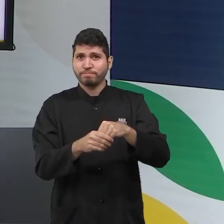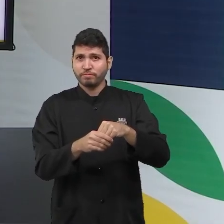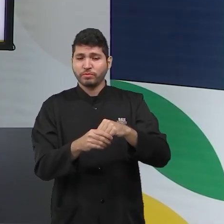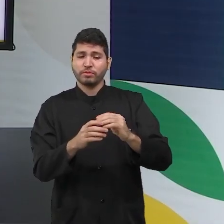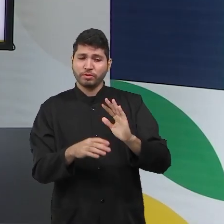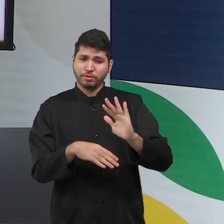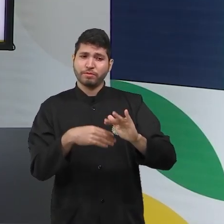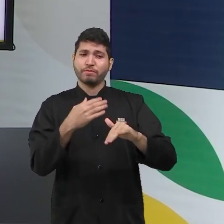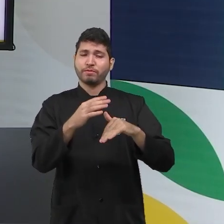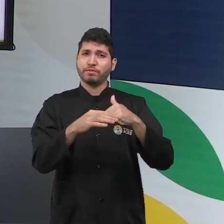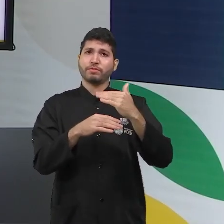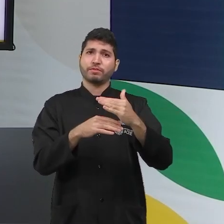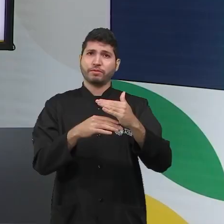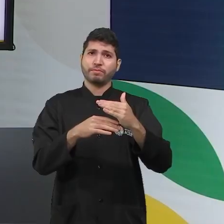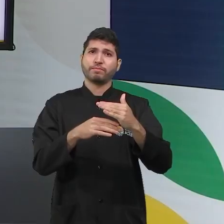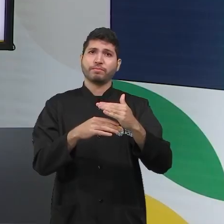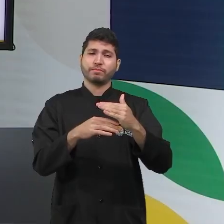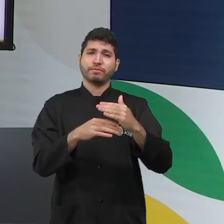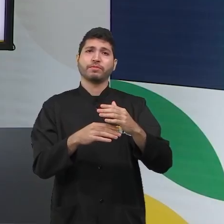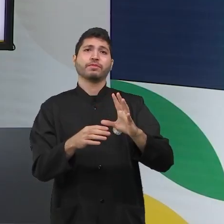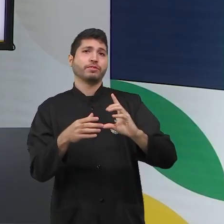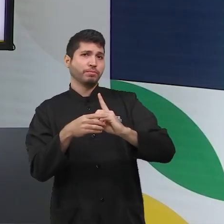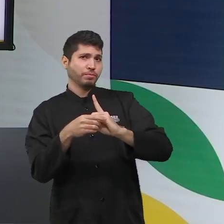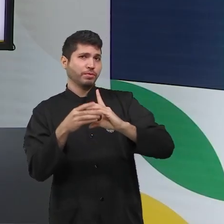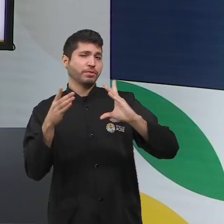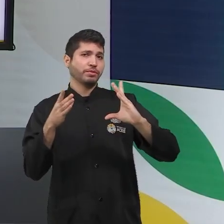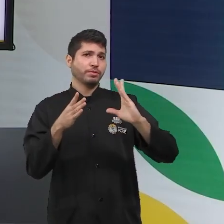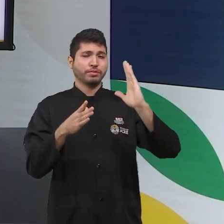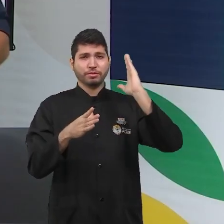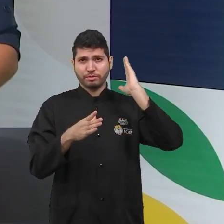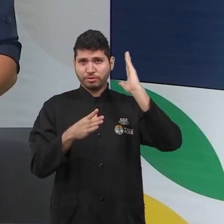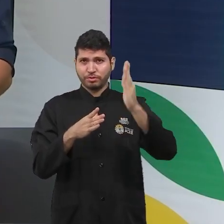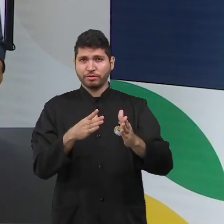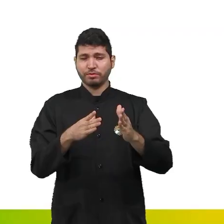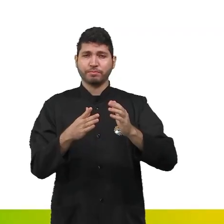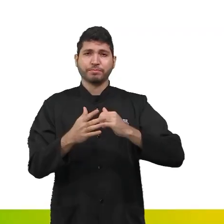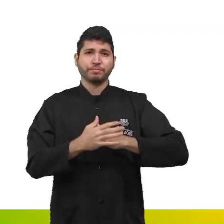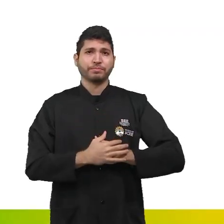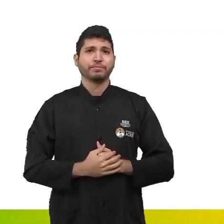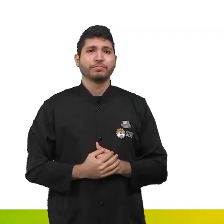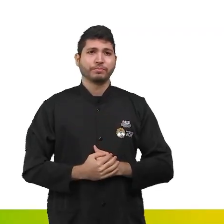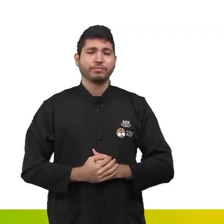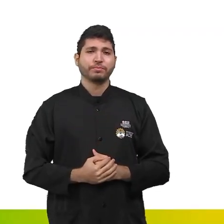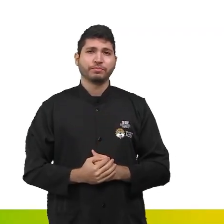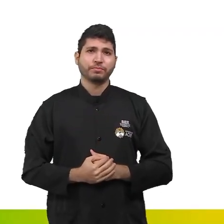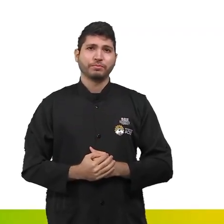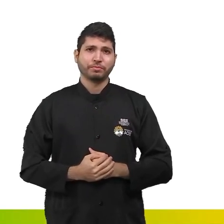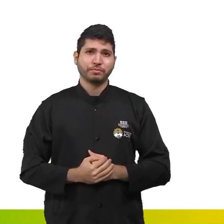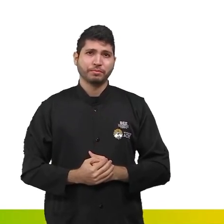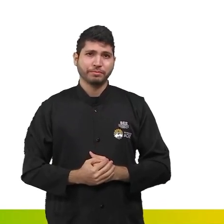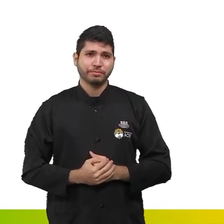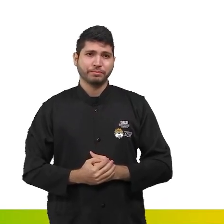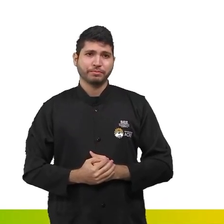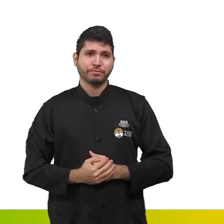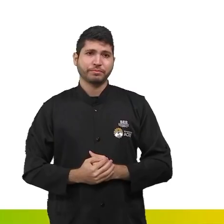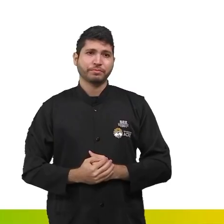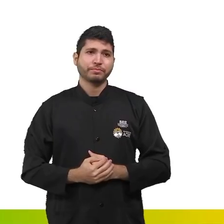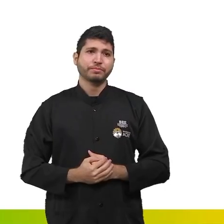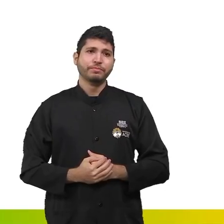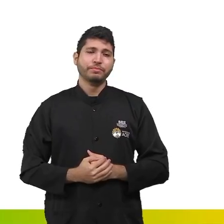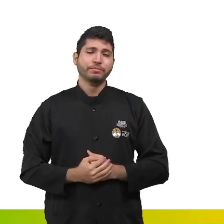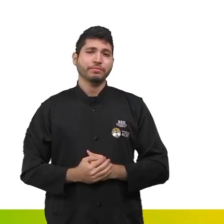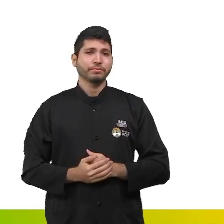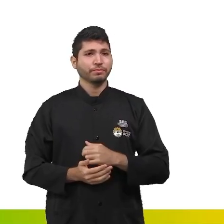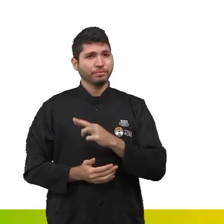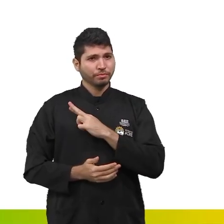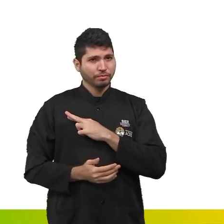dessa democracia direta, ok? Vamos para a última questão. 3. A